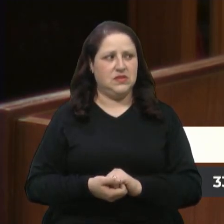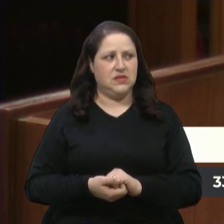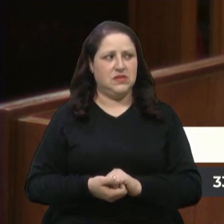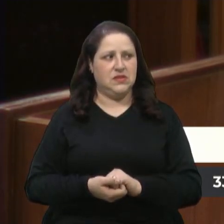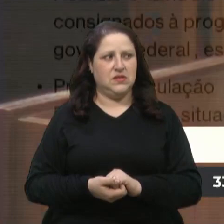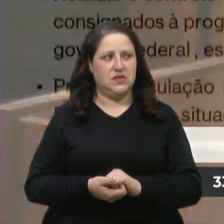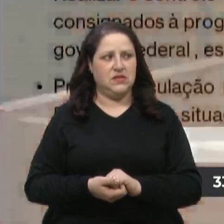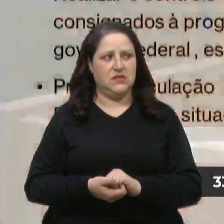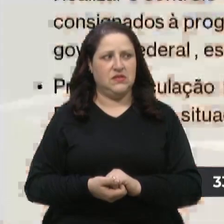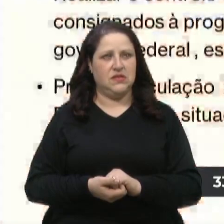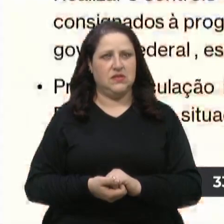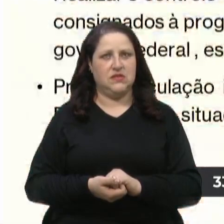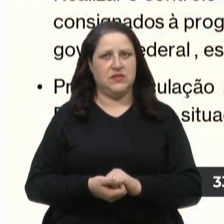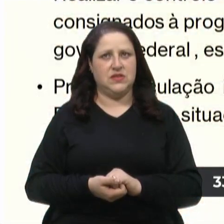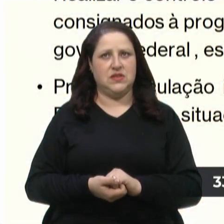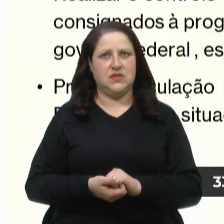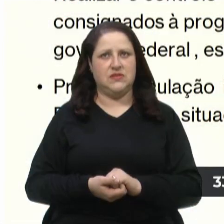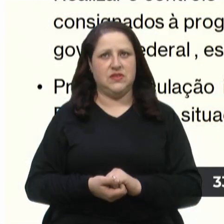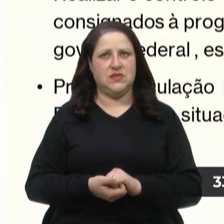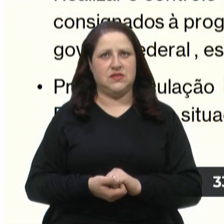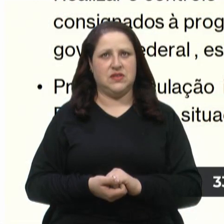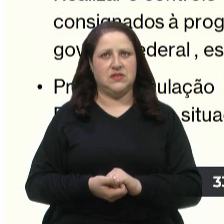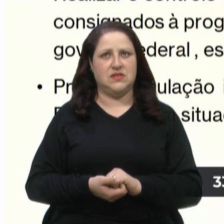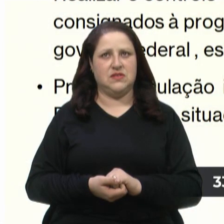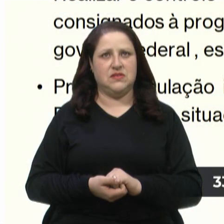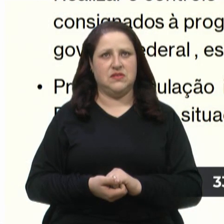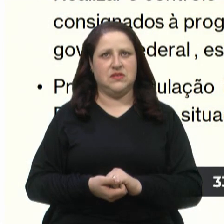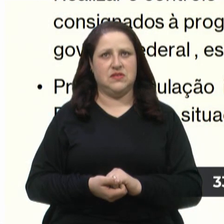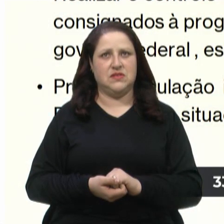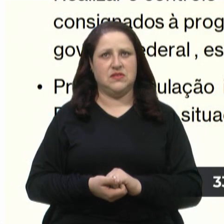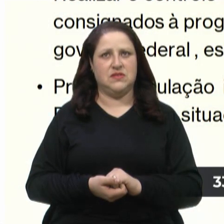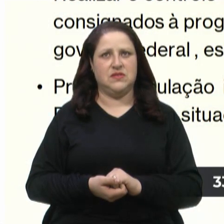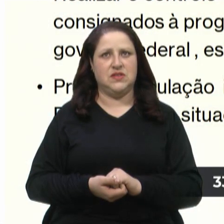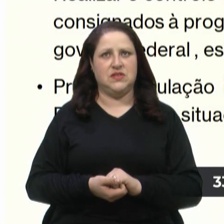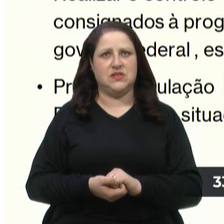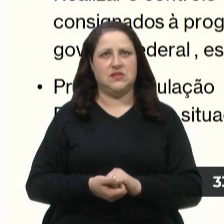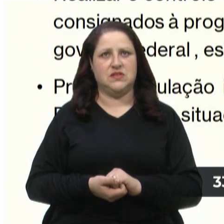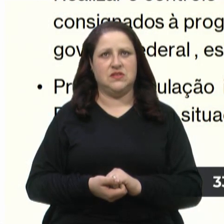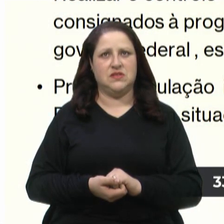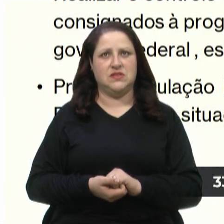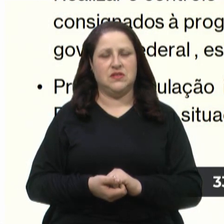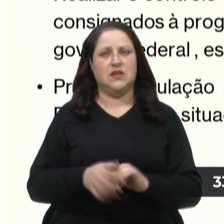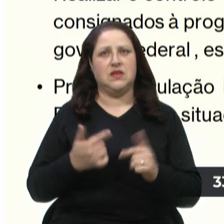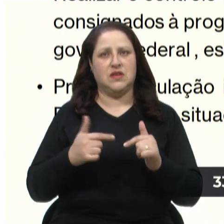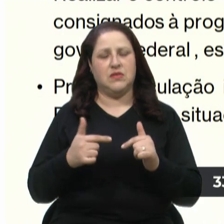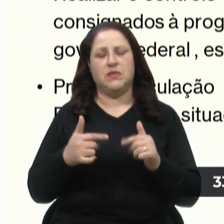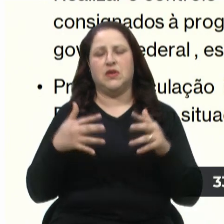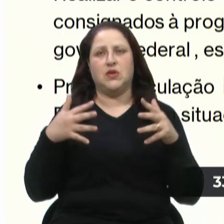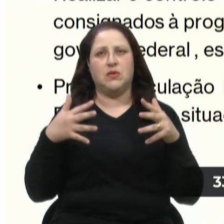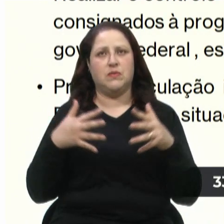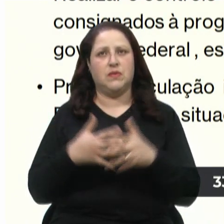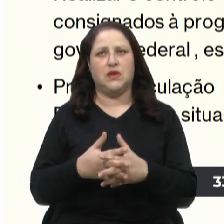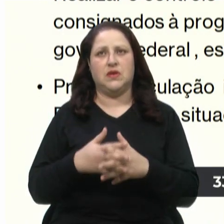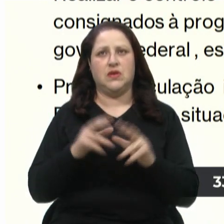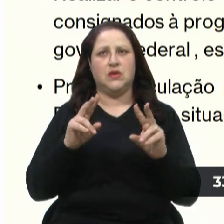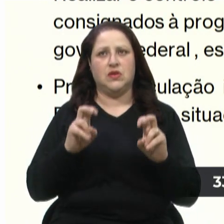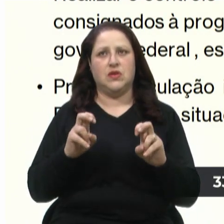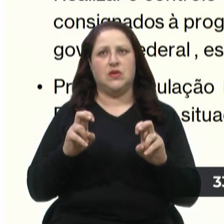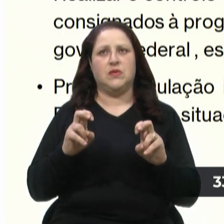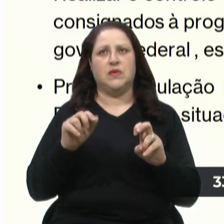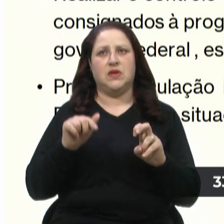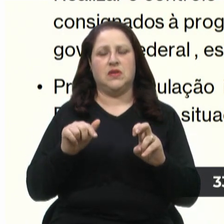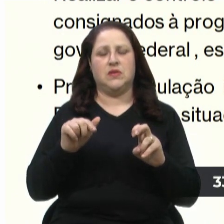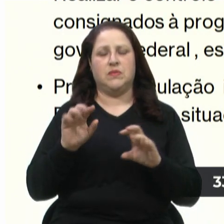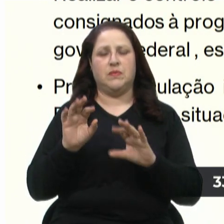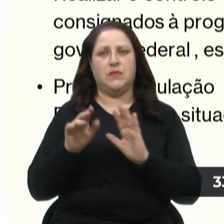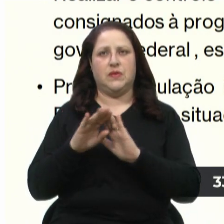Rua. Então, nós temos o trabalho, e é um trabalho muito complexo do comitê, né? Elaborar o plano